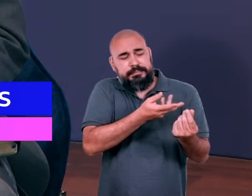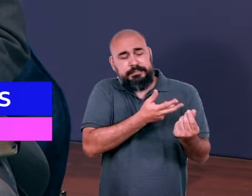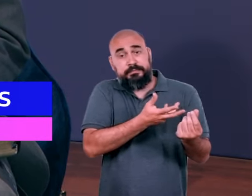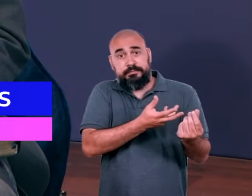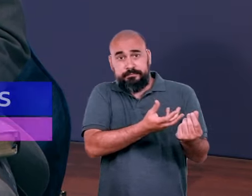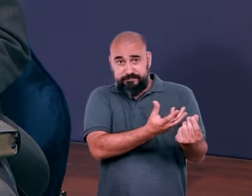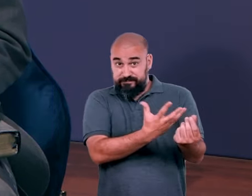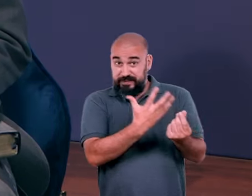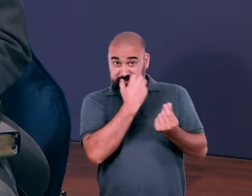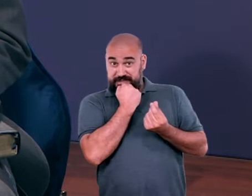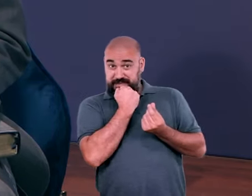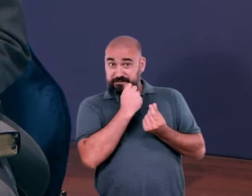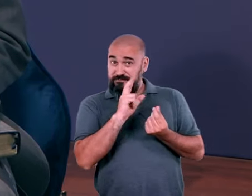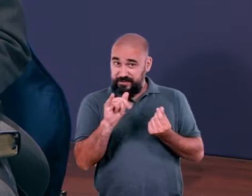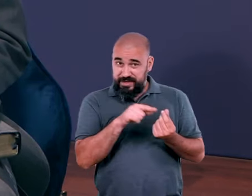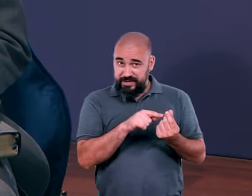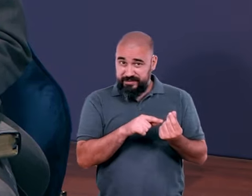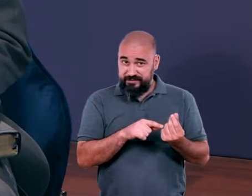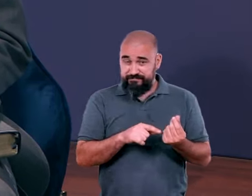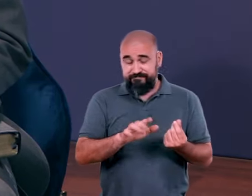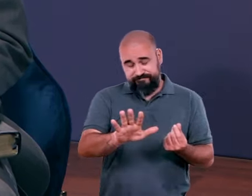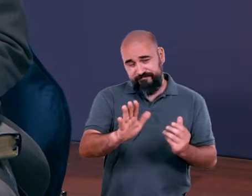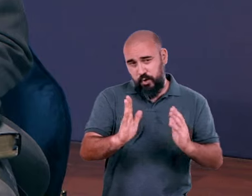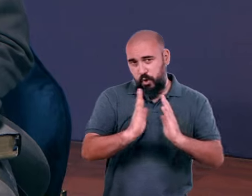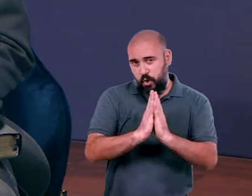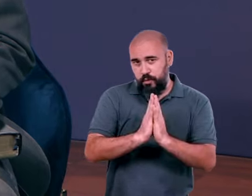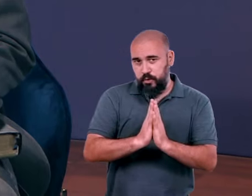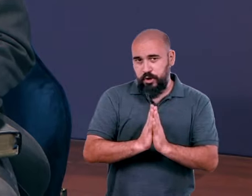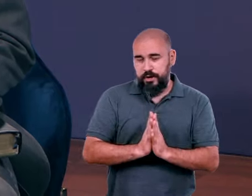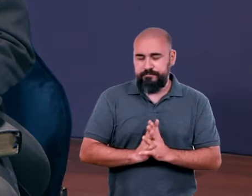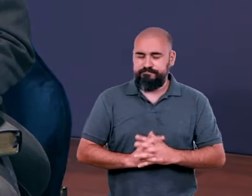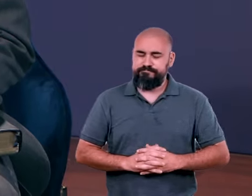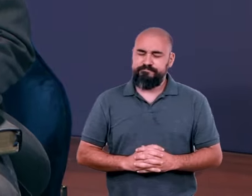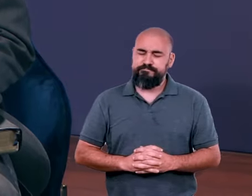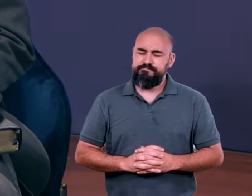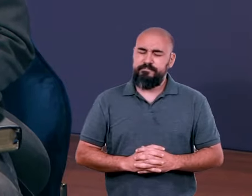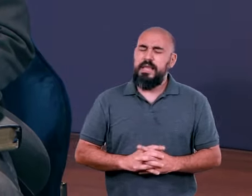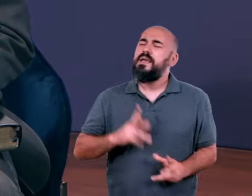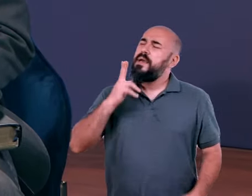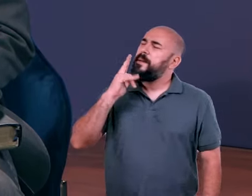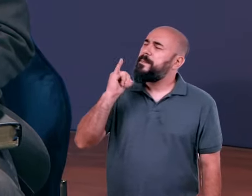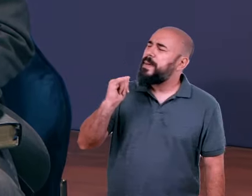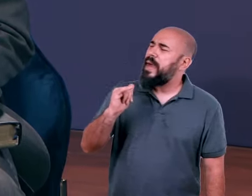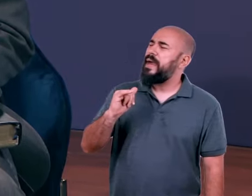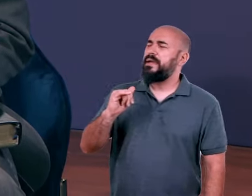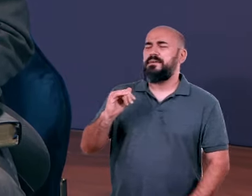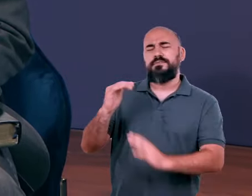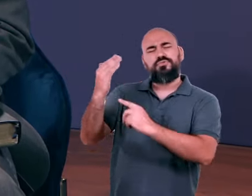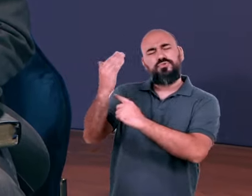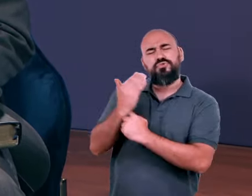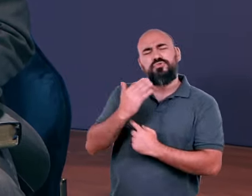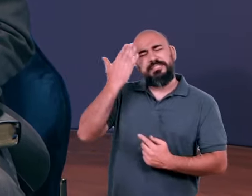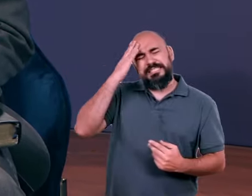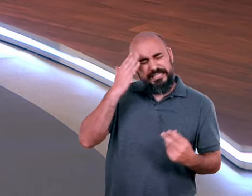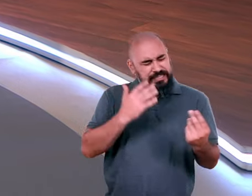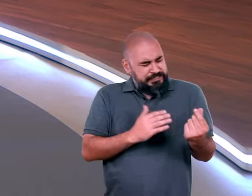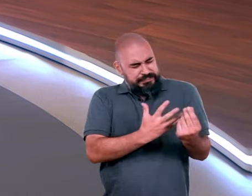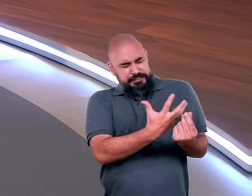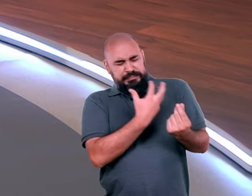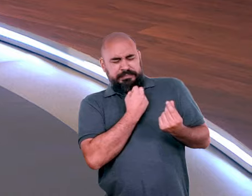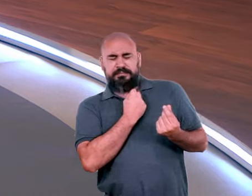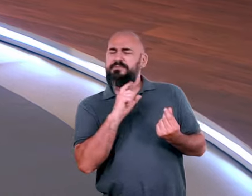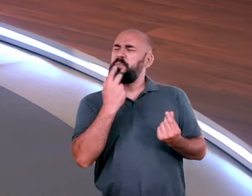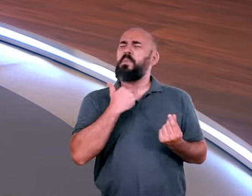quero te convidar a fechar os seus olhos e vamos orar. Pai, ajuda-nos a vivermos aquilo que o Senhor espera de